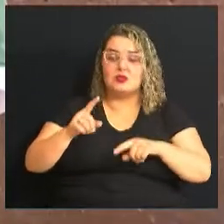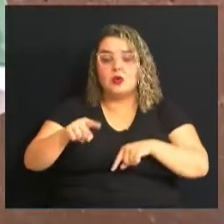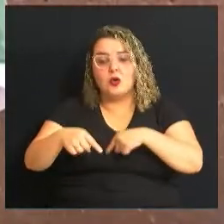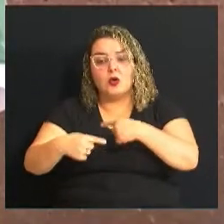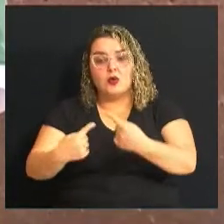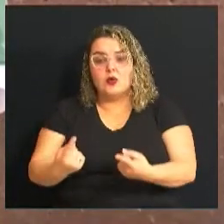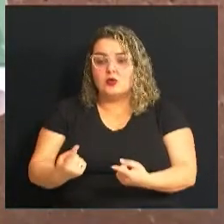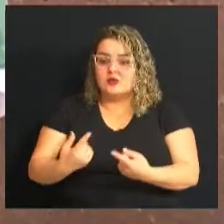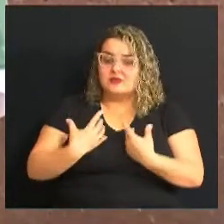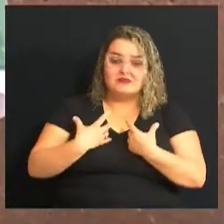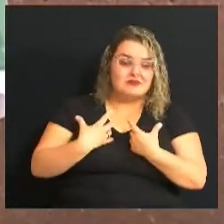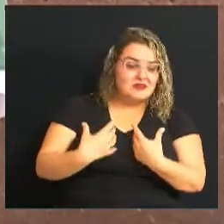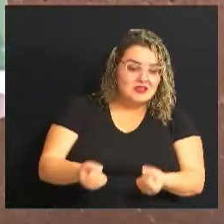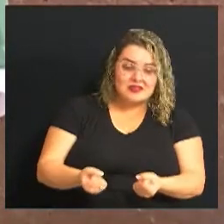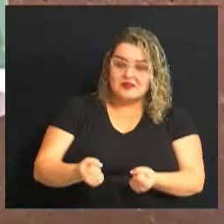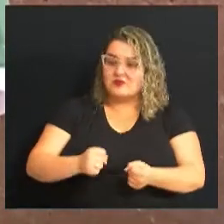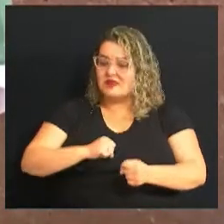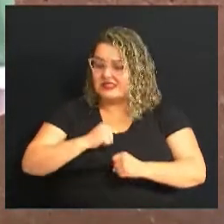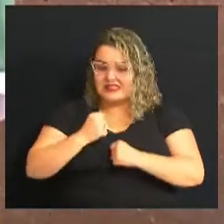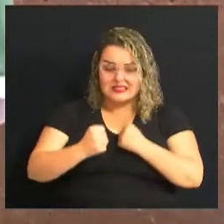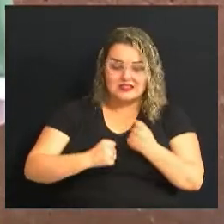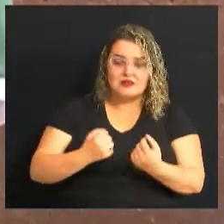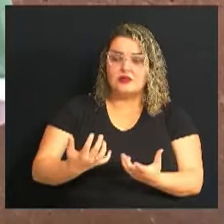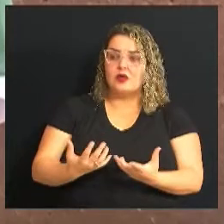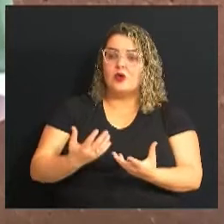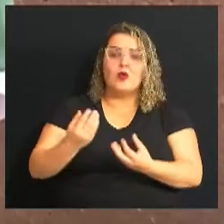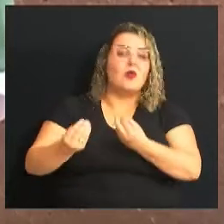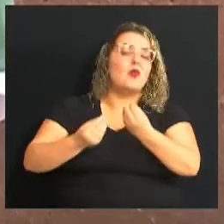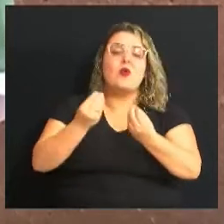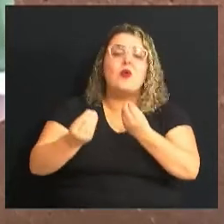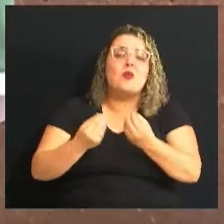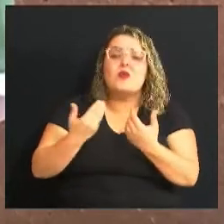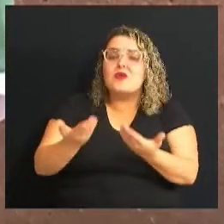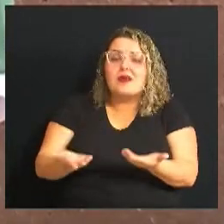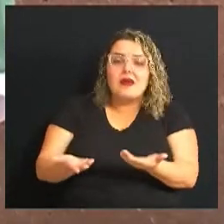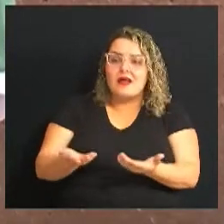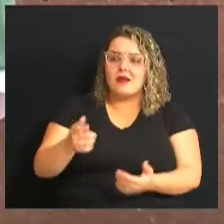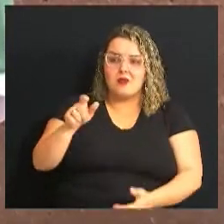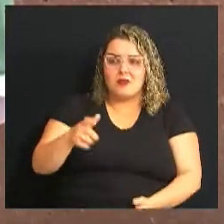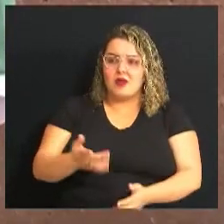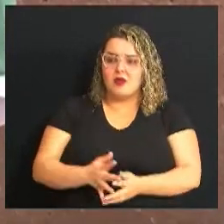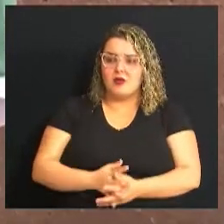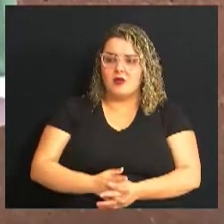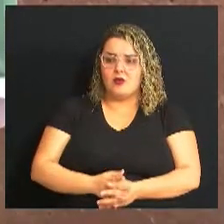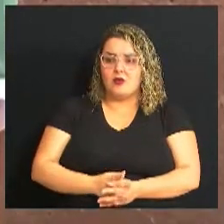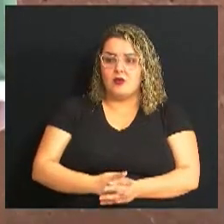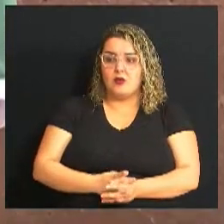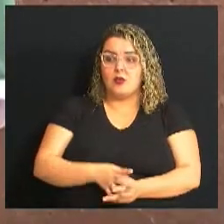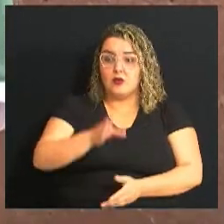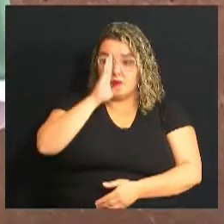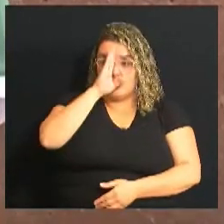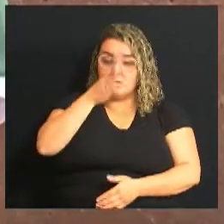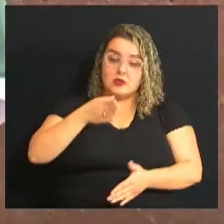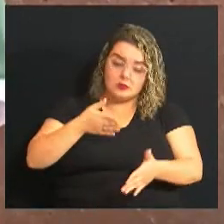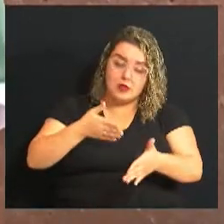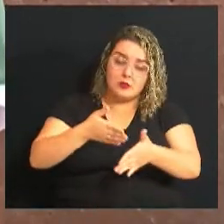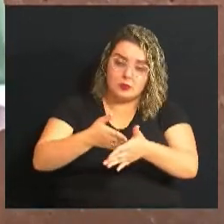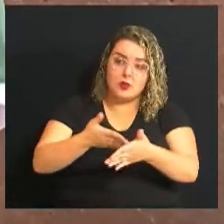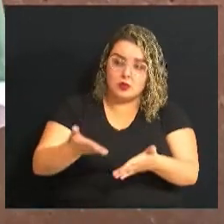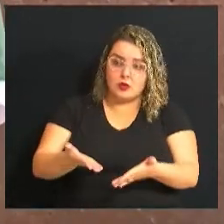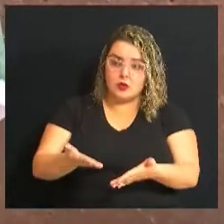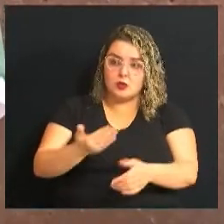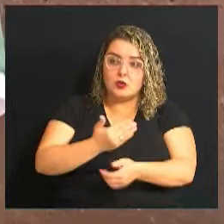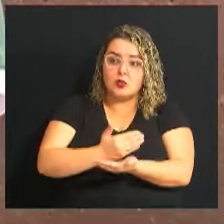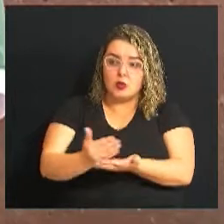não aceitando, sim, revoltadas. Enfim, como que é isso para você? Assim? O principal obstáculo é igual a gente, no início da conversa, a